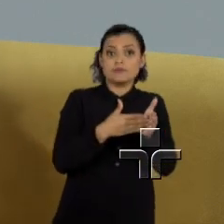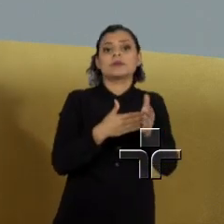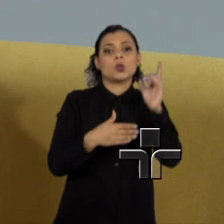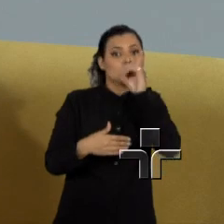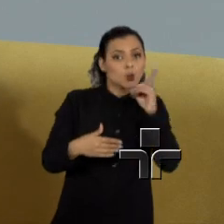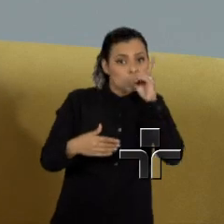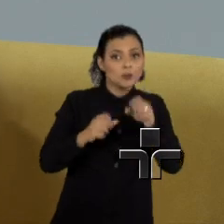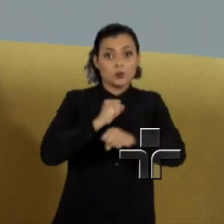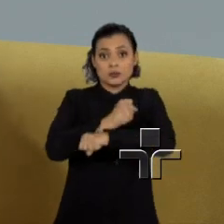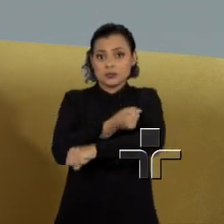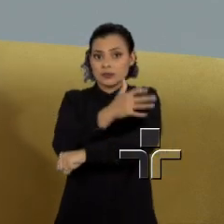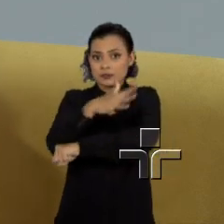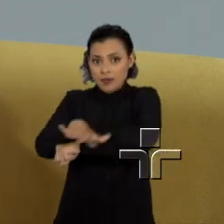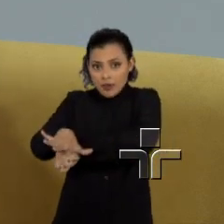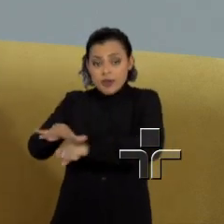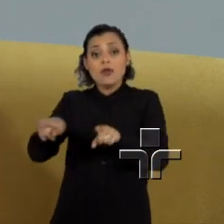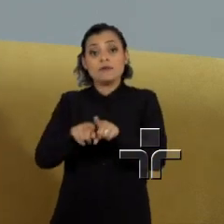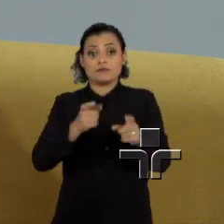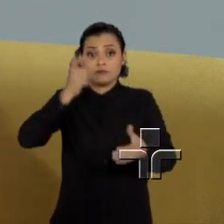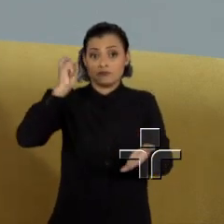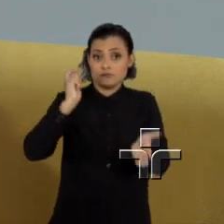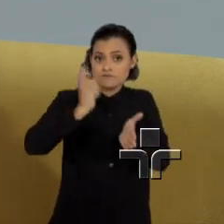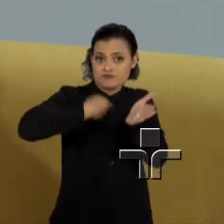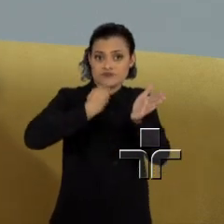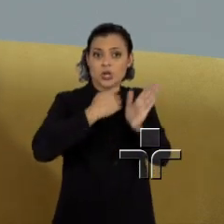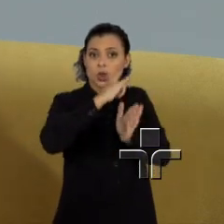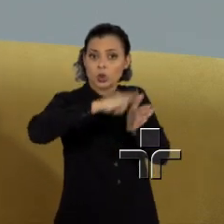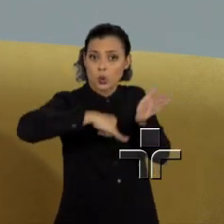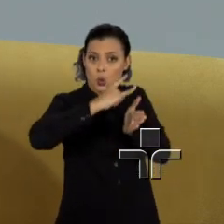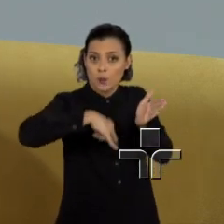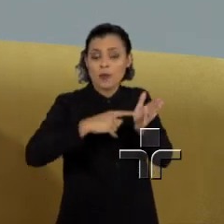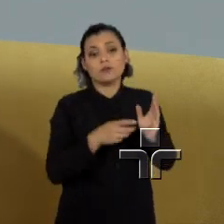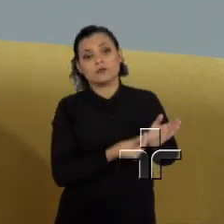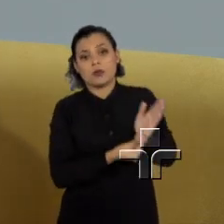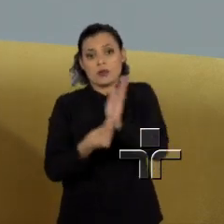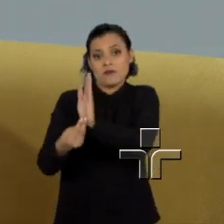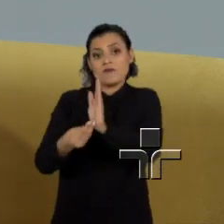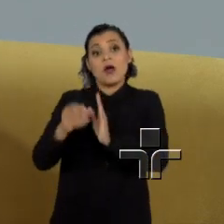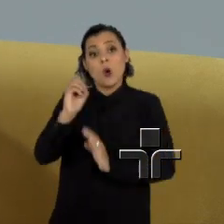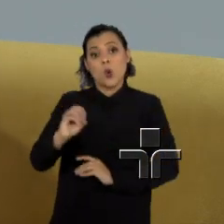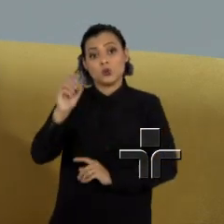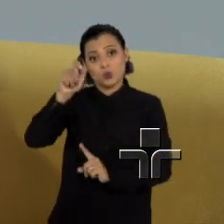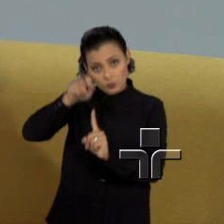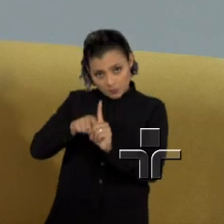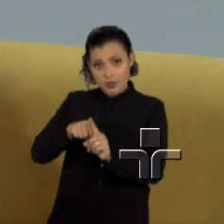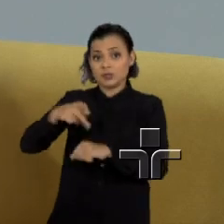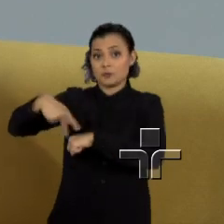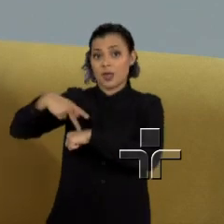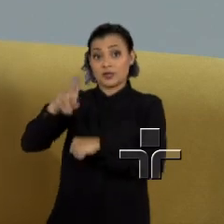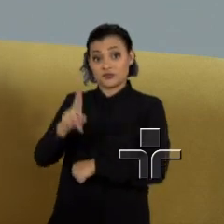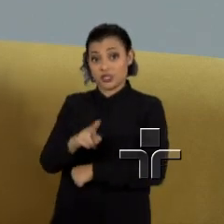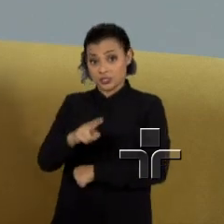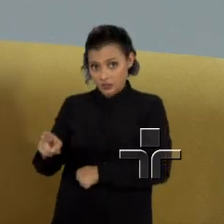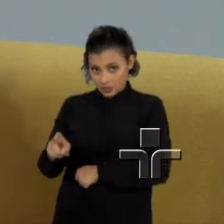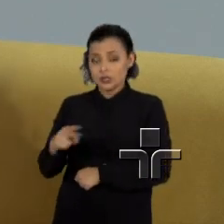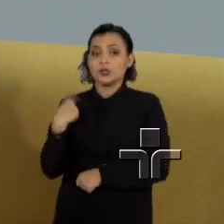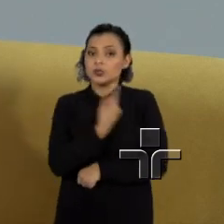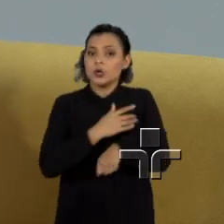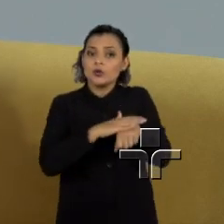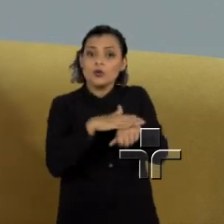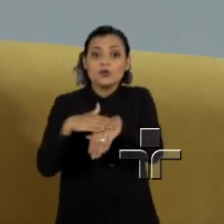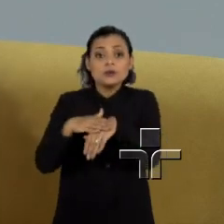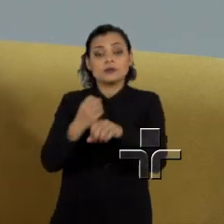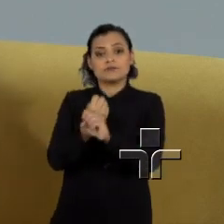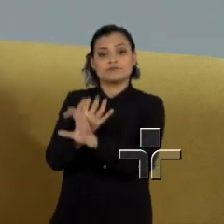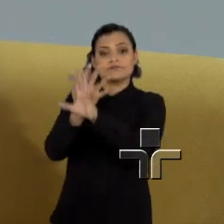para finalizar um documento que será apresentado durante o Sínodo dos Bispos em outubro no Vaticano. E nós conversamos agora ao